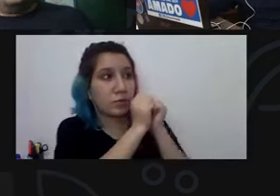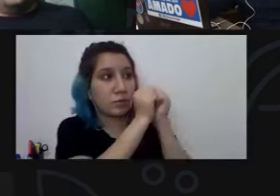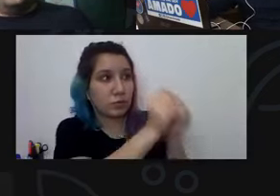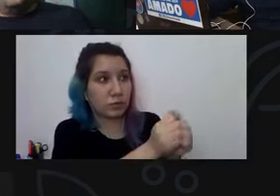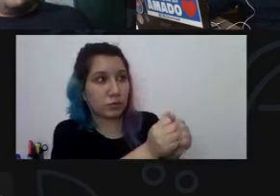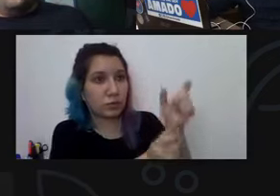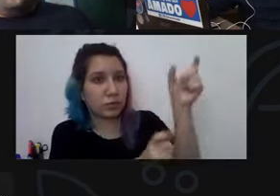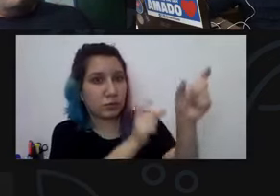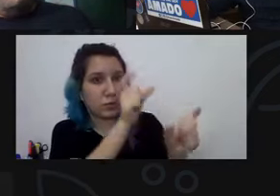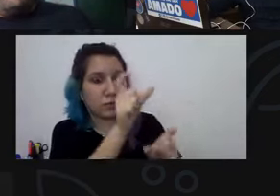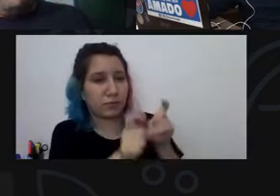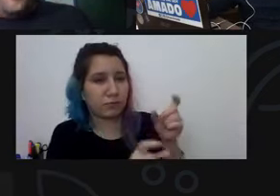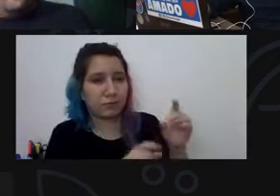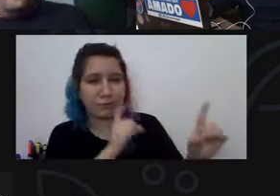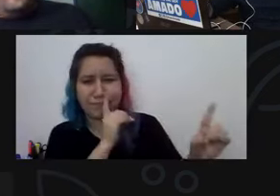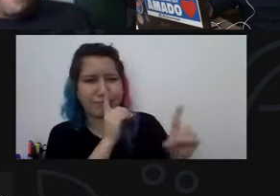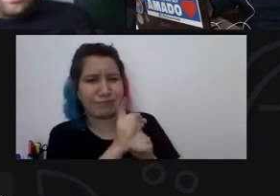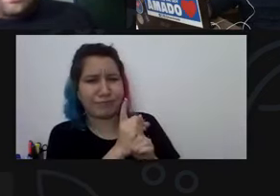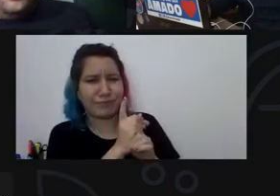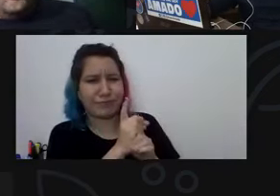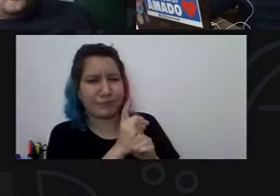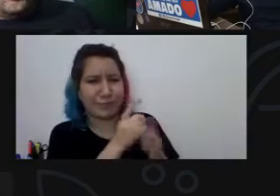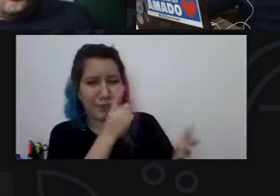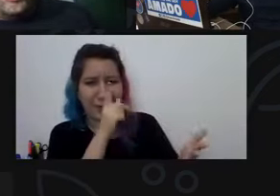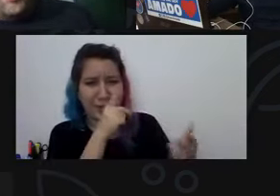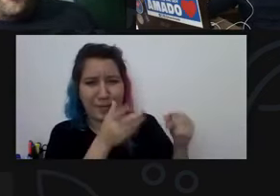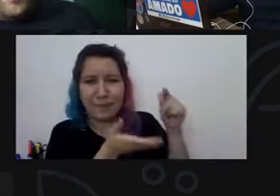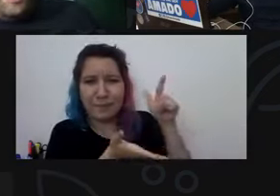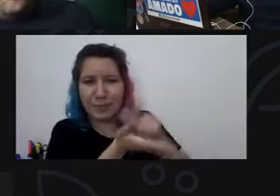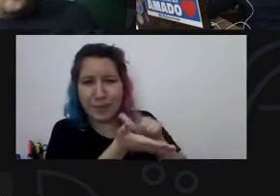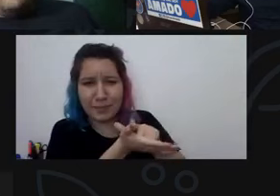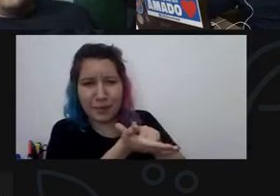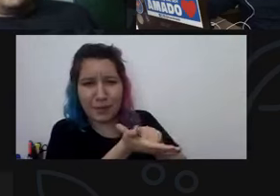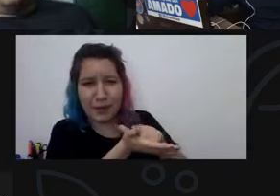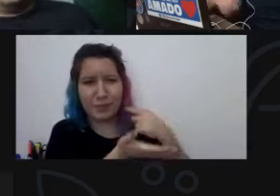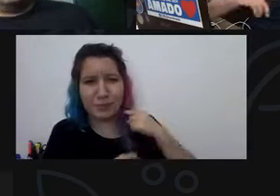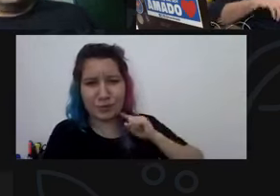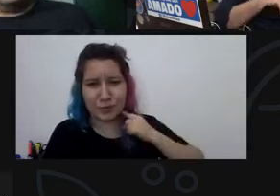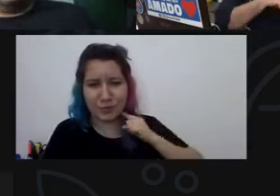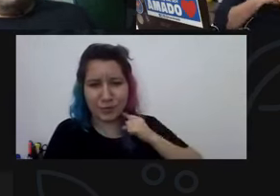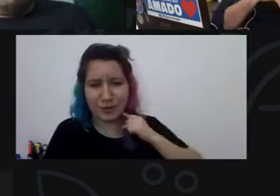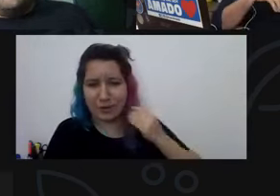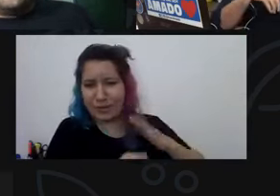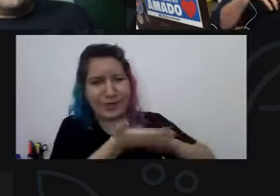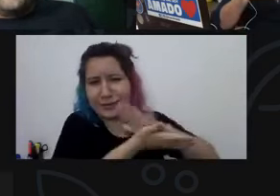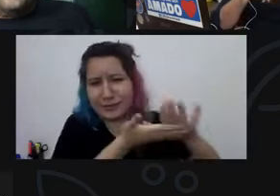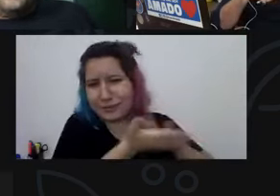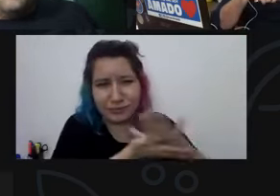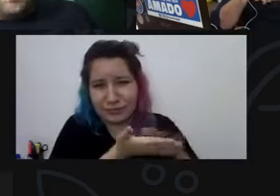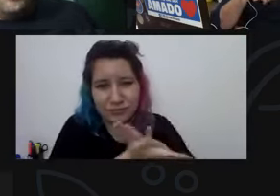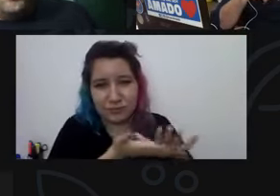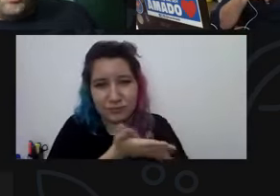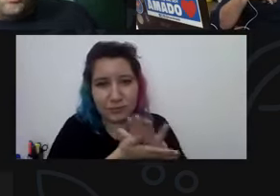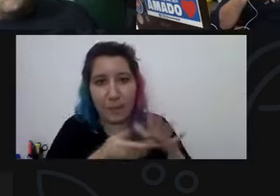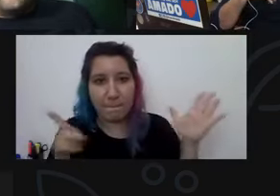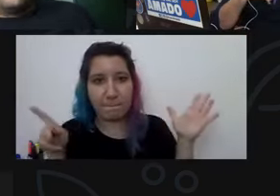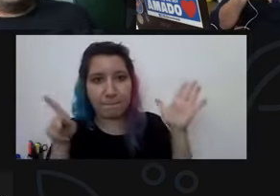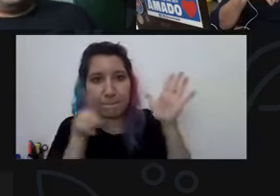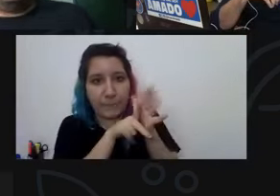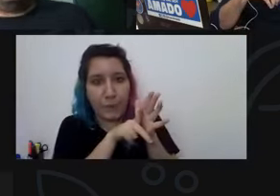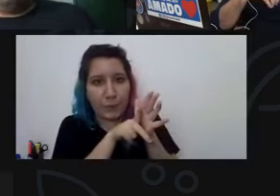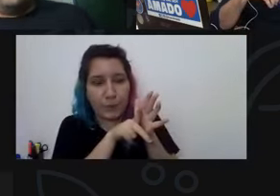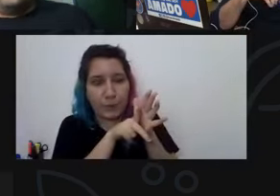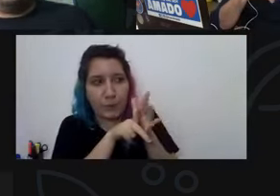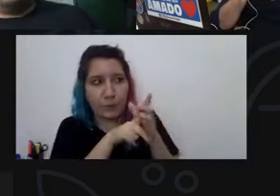vê que você não encontra um papel de bala no chão. Por quê? Porque as pessoas têm a questão de pertencimento. Porque